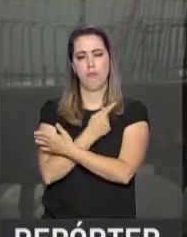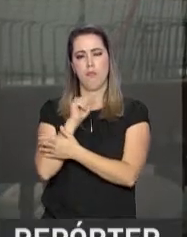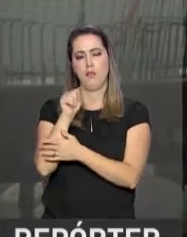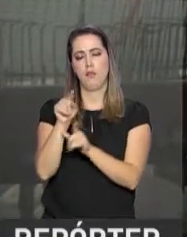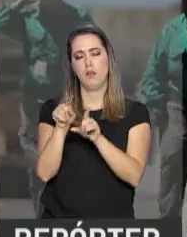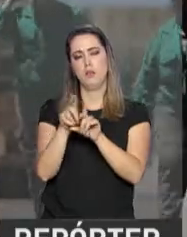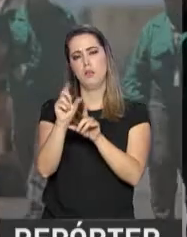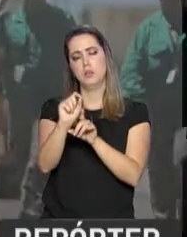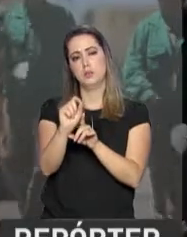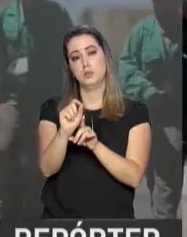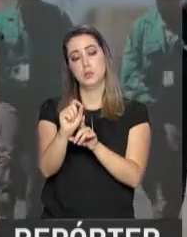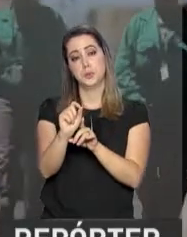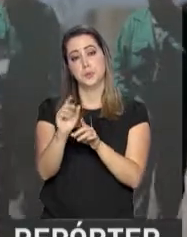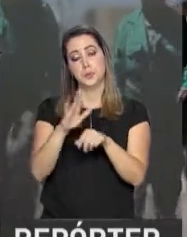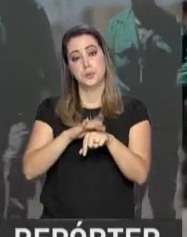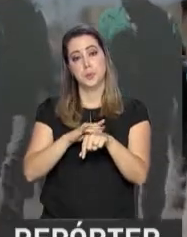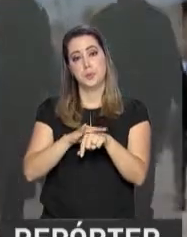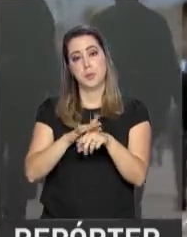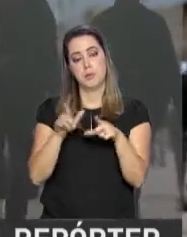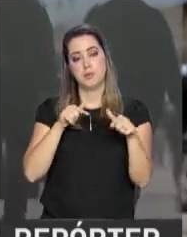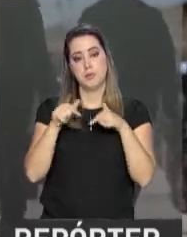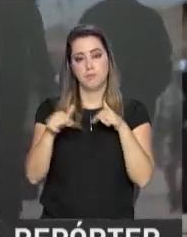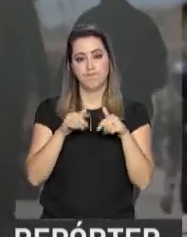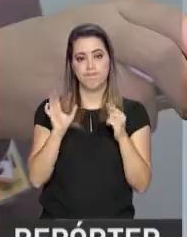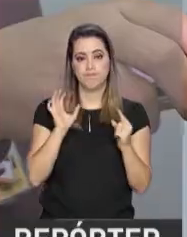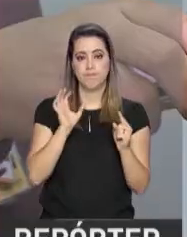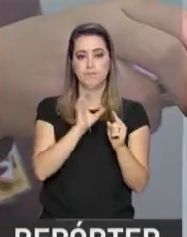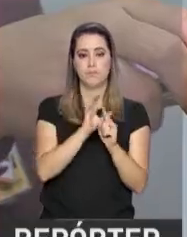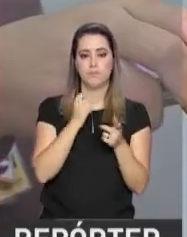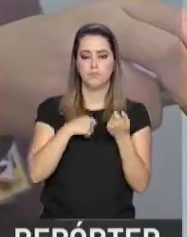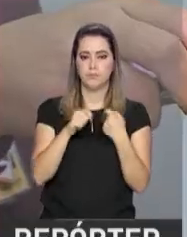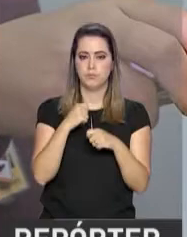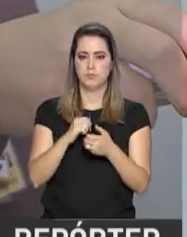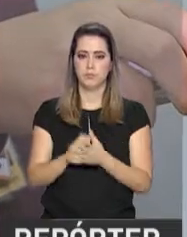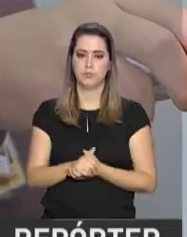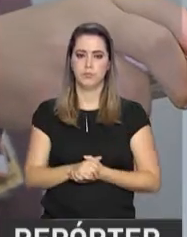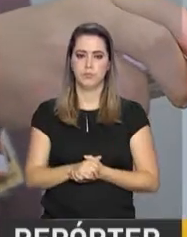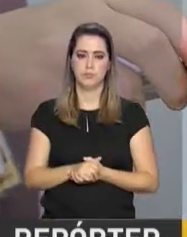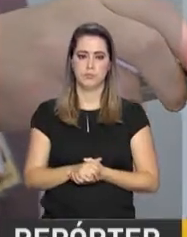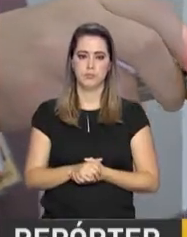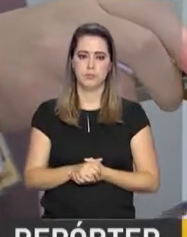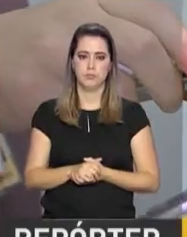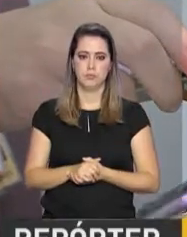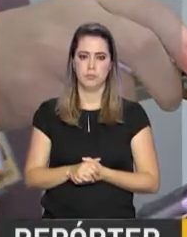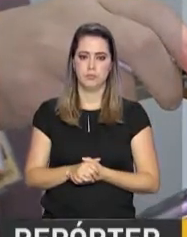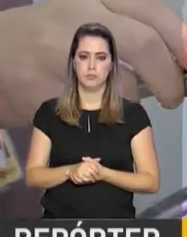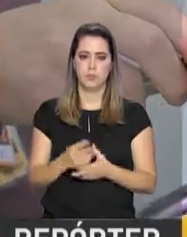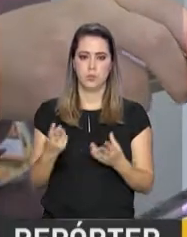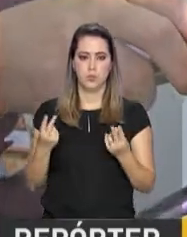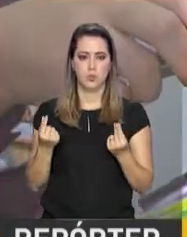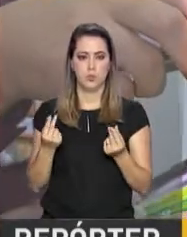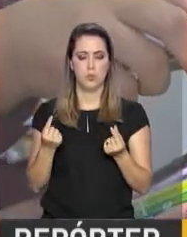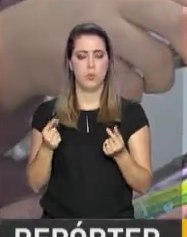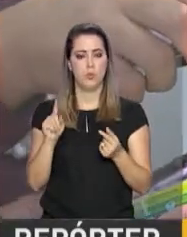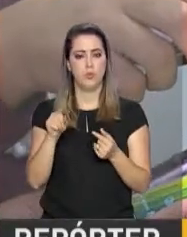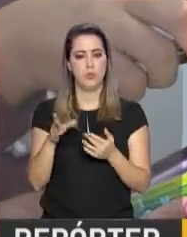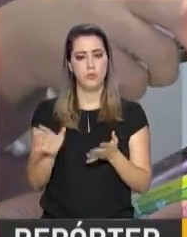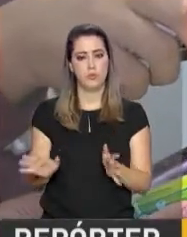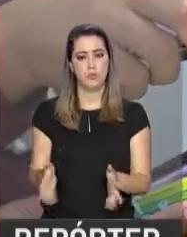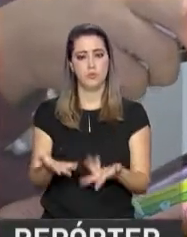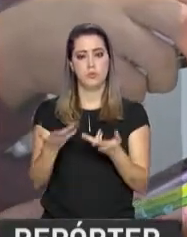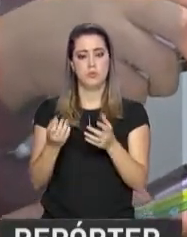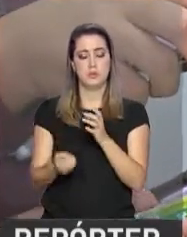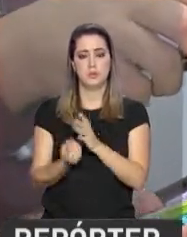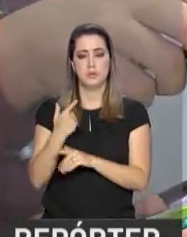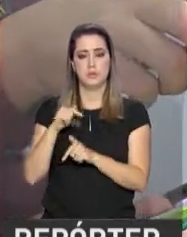do trabalho tem um impacto direto na economia os cursos que as perdas em razão de acidentes e doenças do trabalho gera no brasil